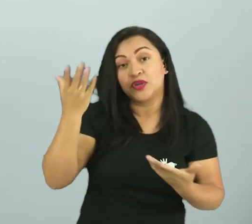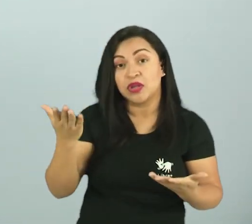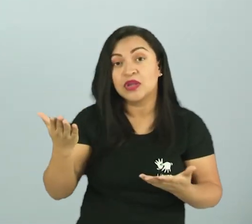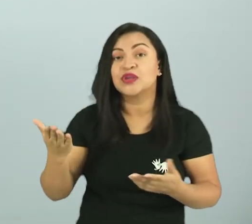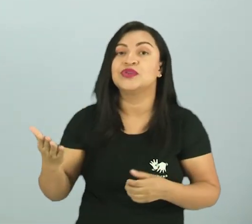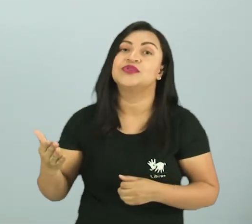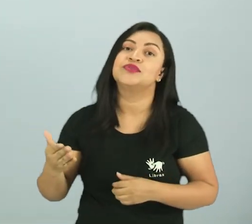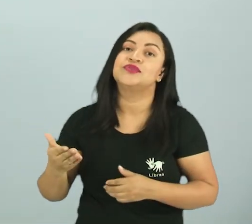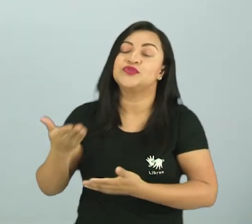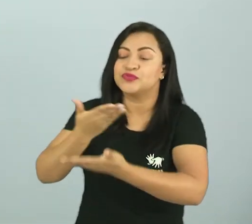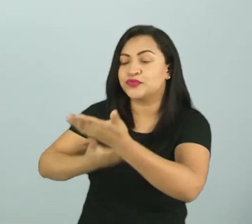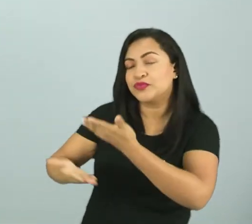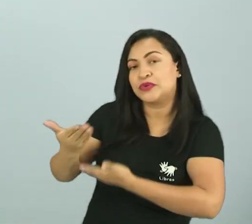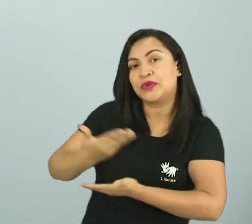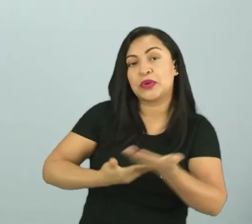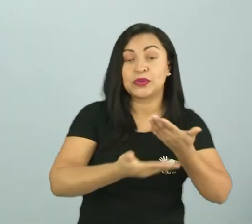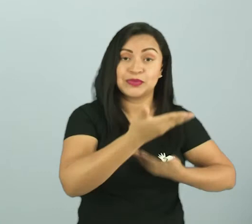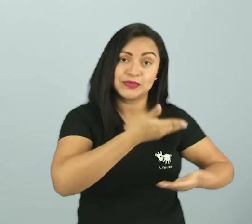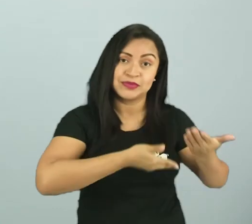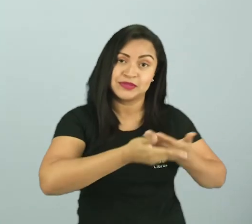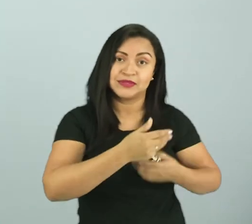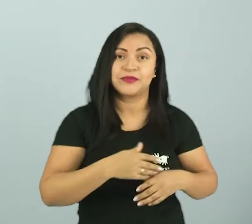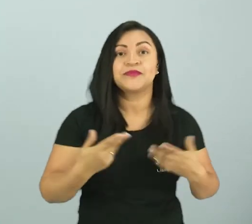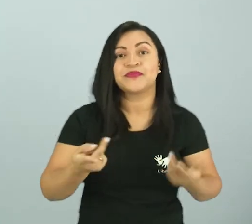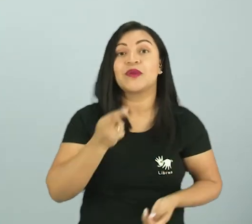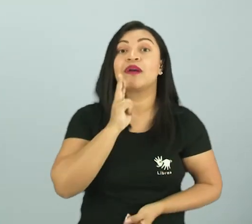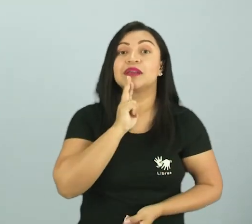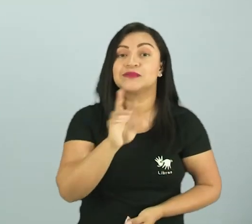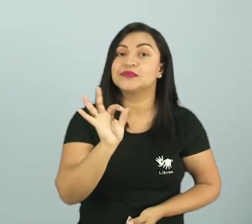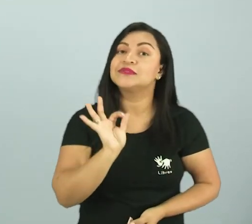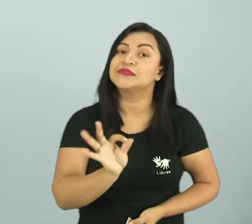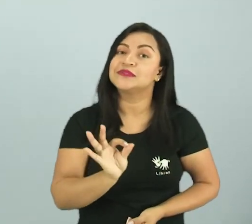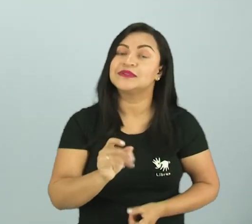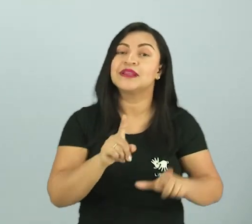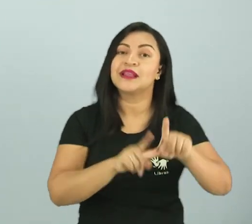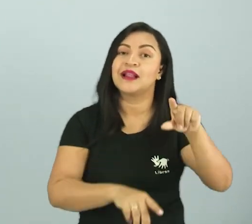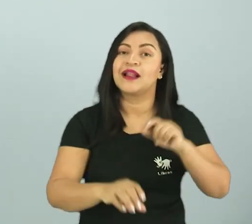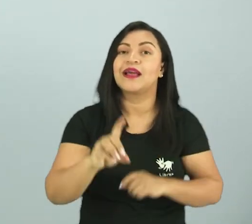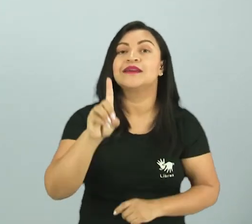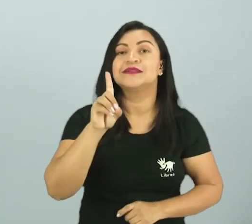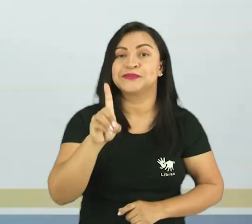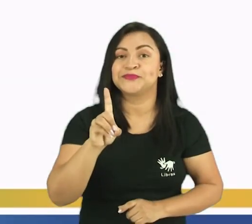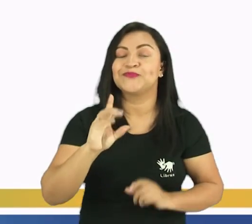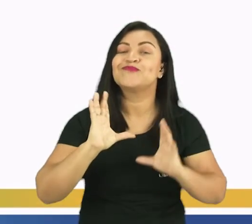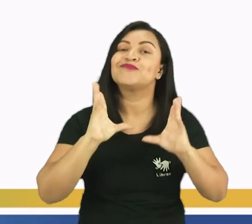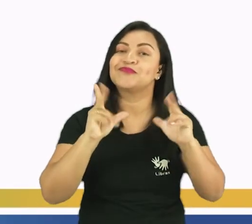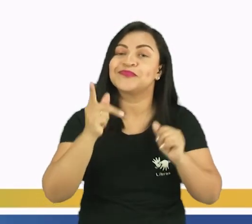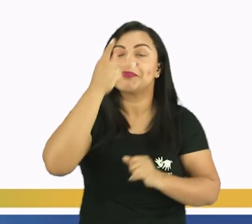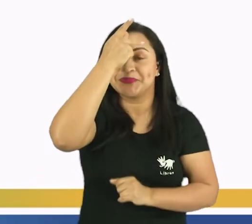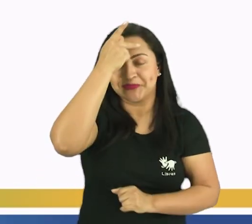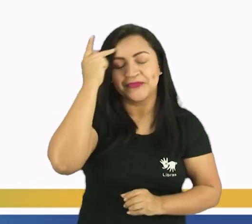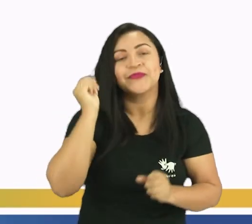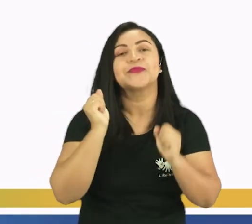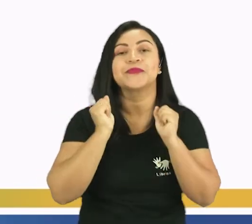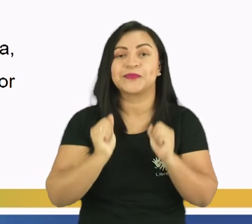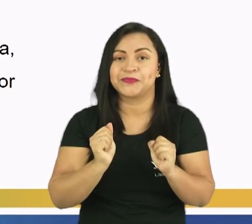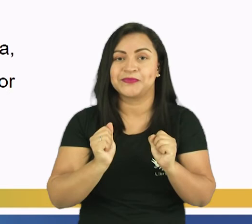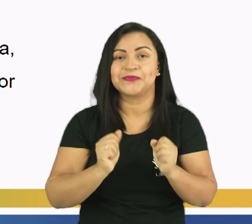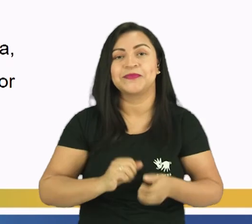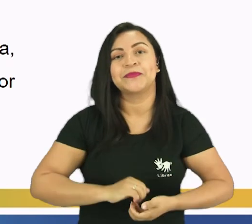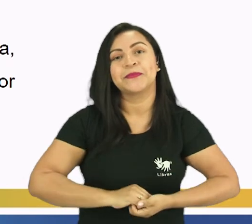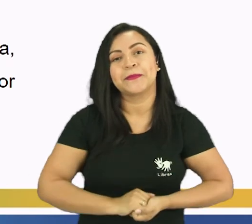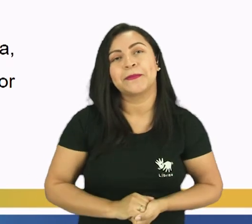comunicativa muito bonita que todos podem praticar. Então, a resposta correta é a letra D, né? Todas as pessoas